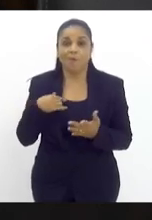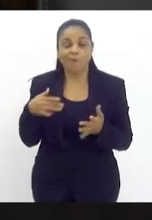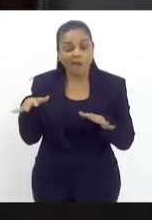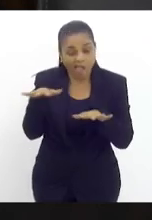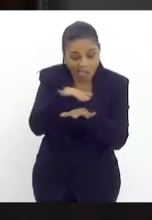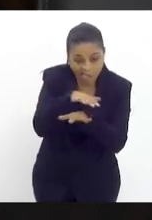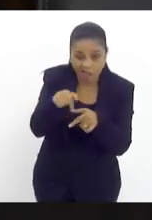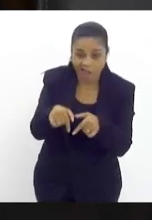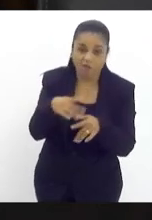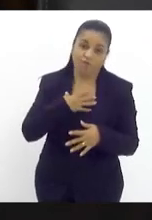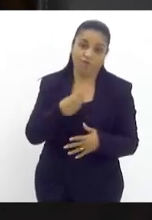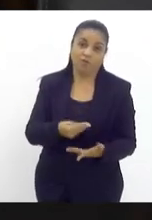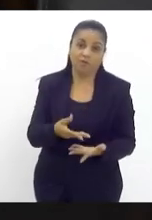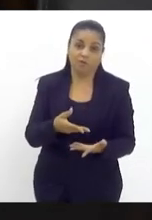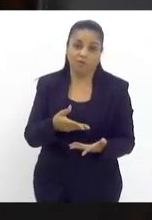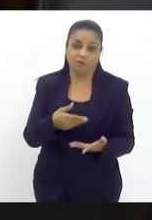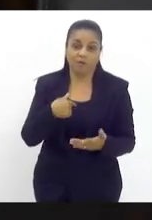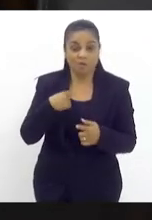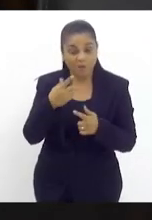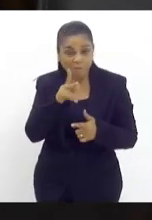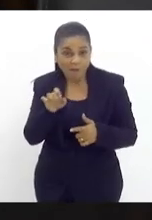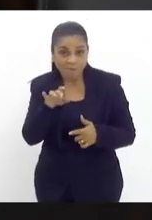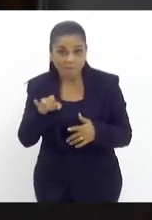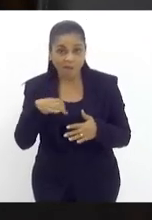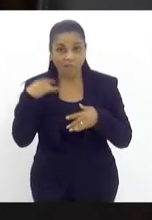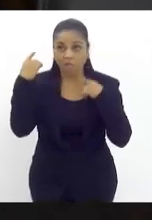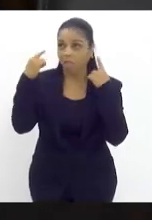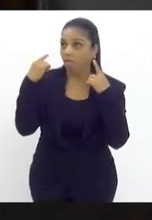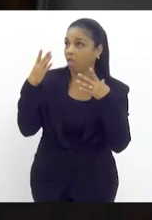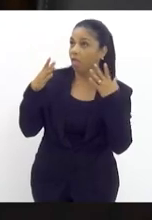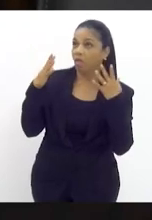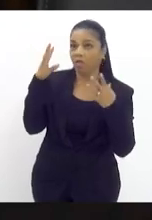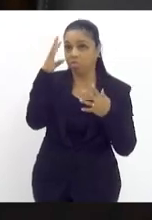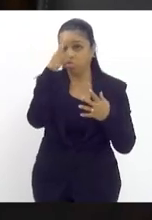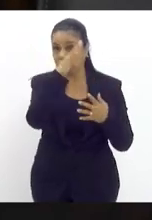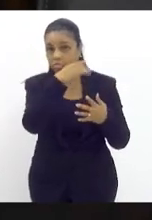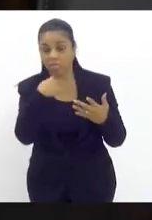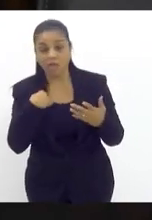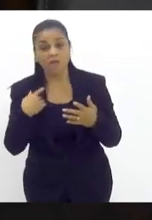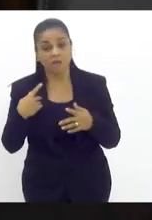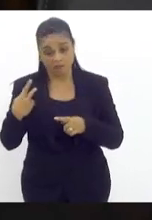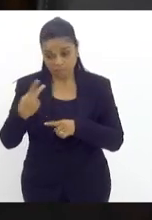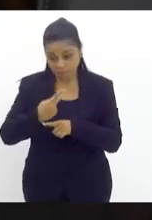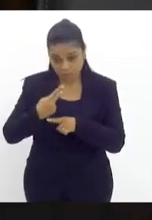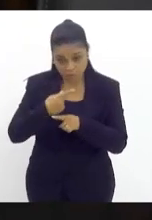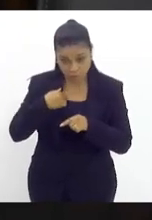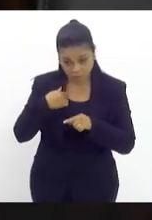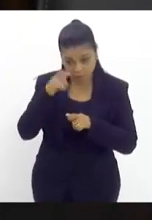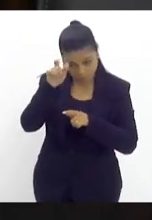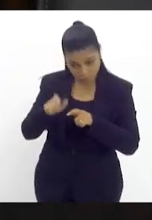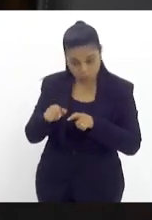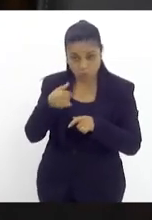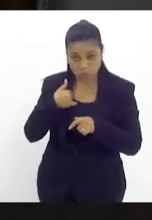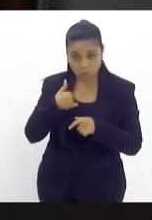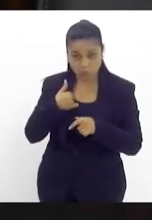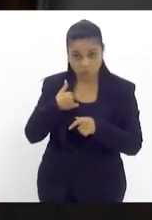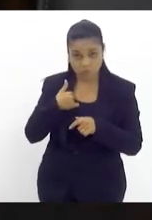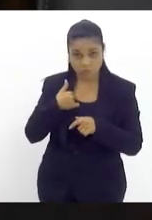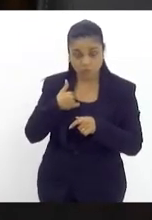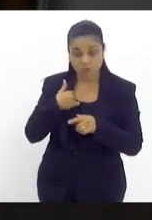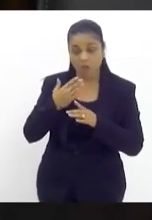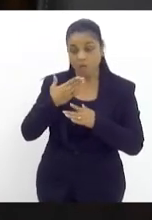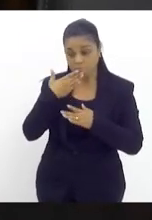desorientados, né? E isso é uma realidade que eu vivo. Né? Pessoas que me procuram, falando sério, me